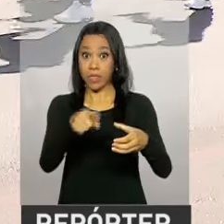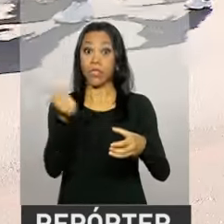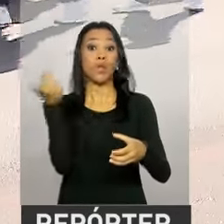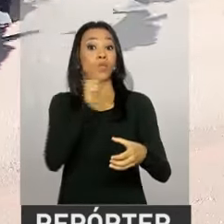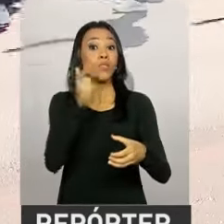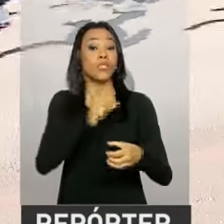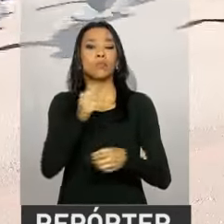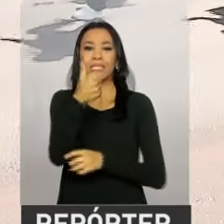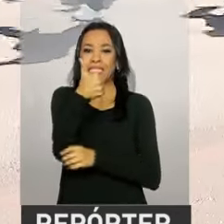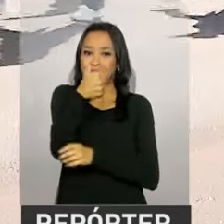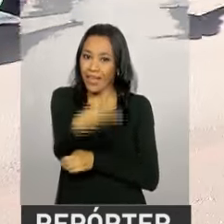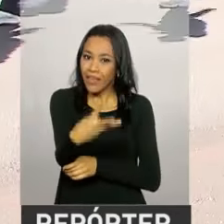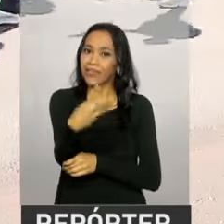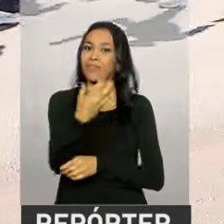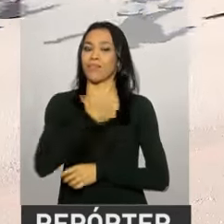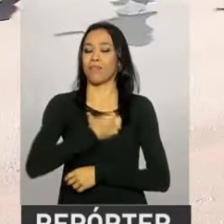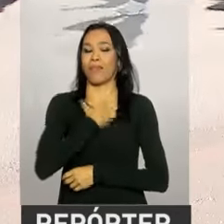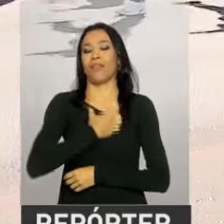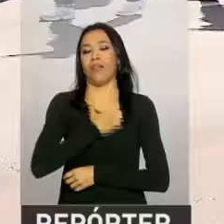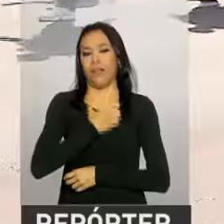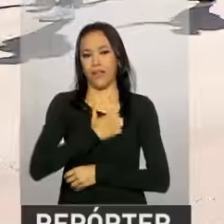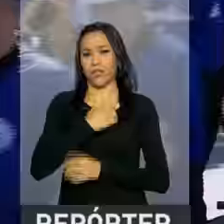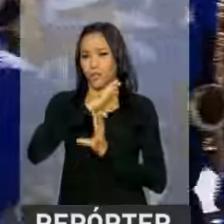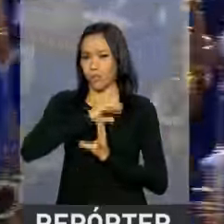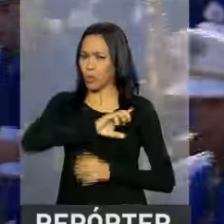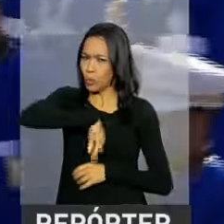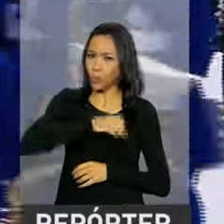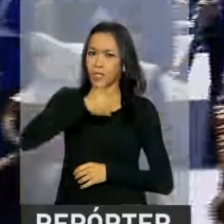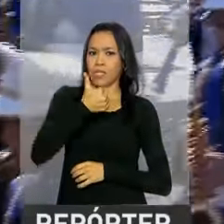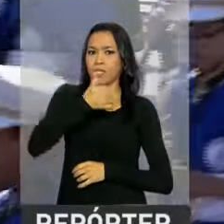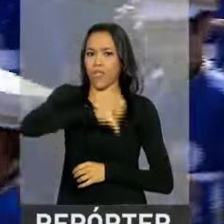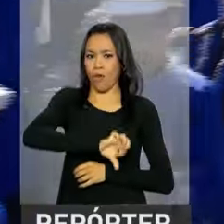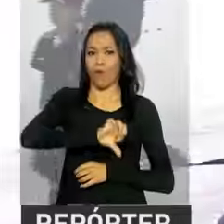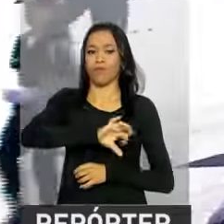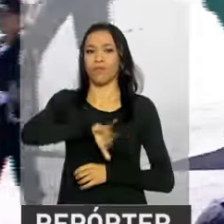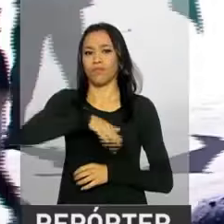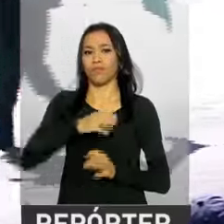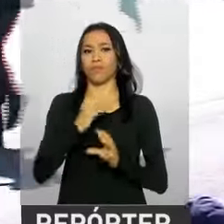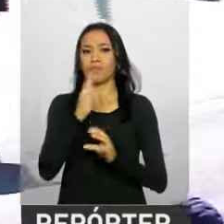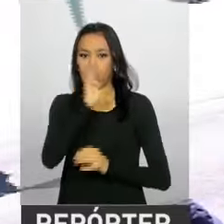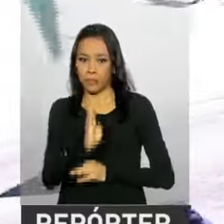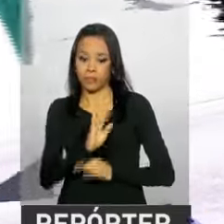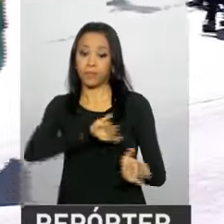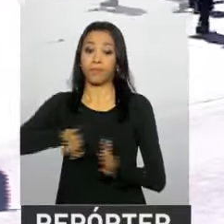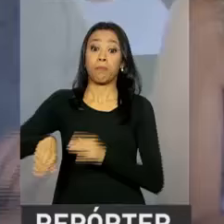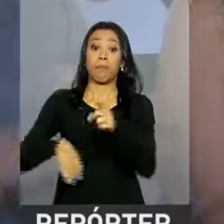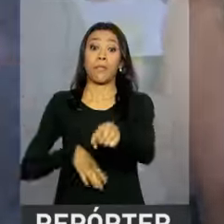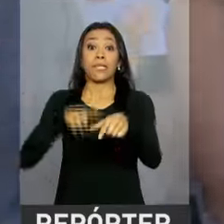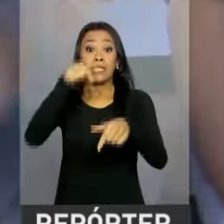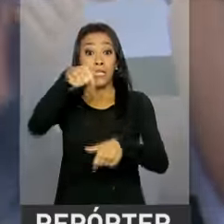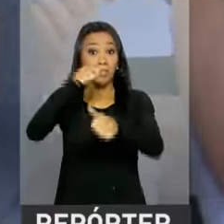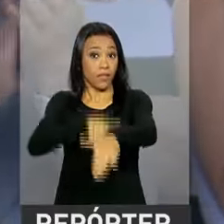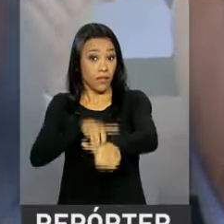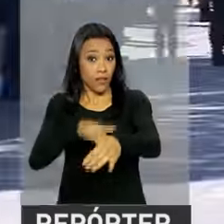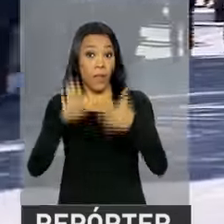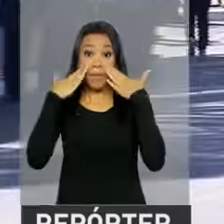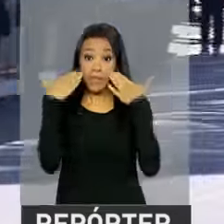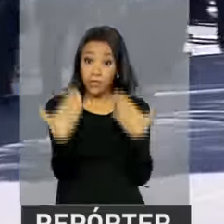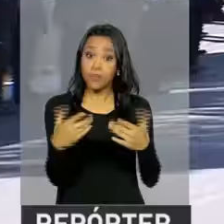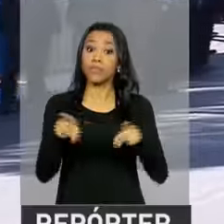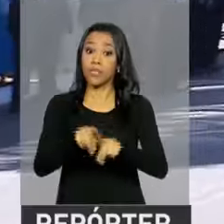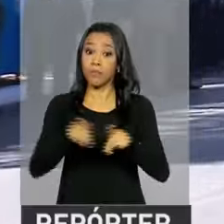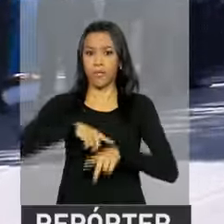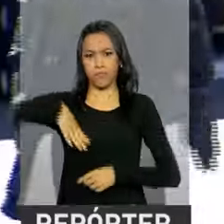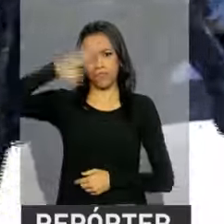13 das 19 medalhas conquistadas pelo Brasil. E não tem desfile de 7 de setembro sem a apresentação dos militares